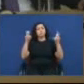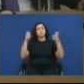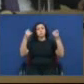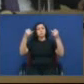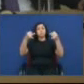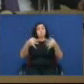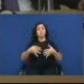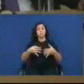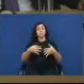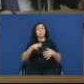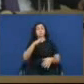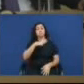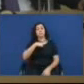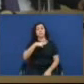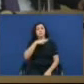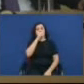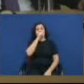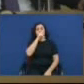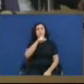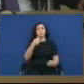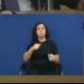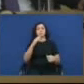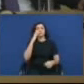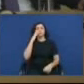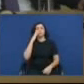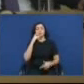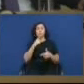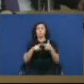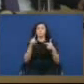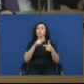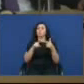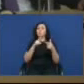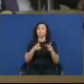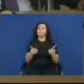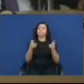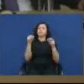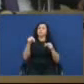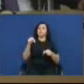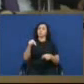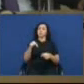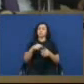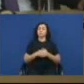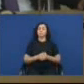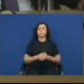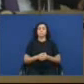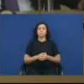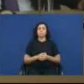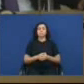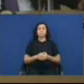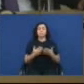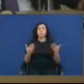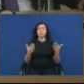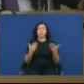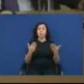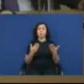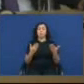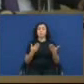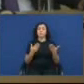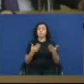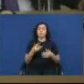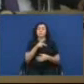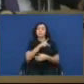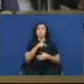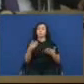para alertar a cidade de Limeira com relação ao problema que ela identificou recentemente. Portanto, a presidência fará, então,